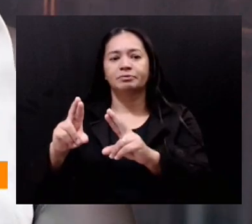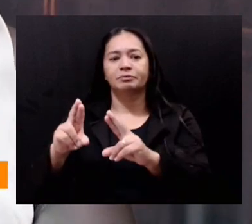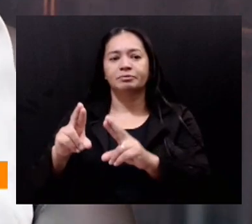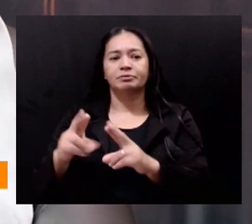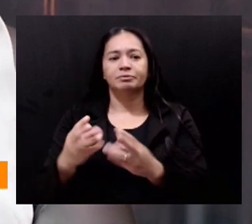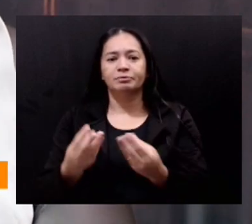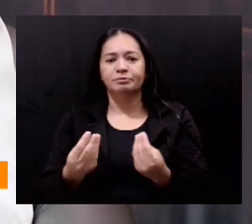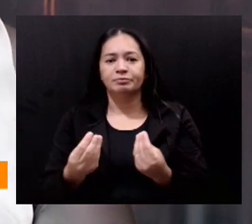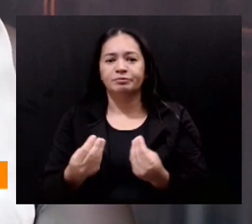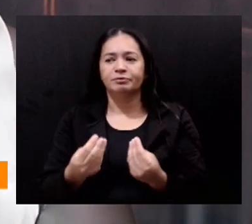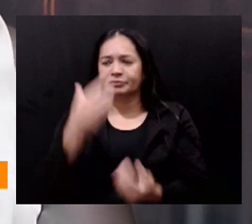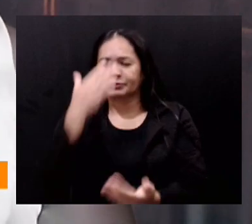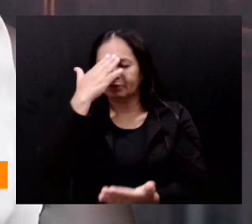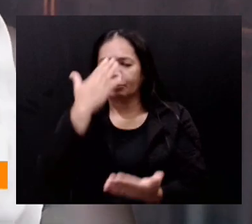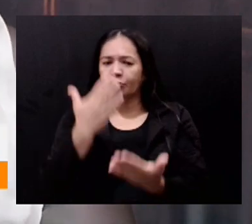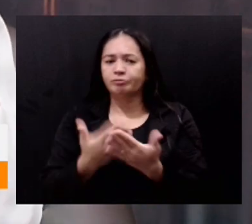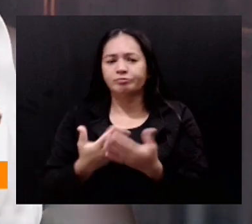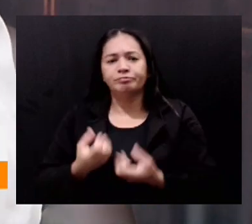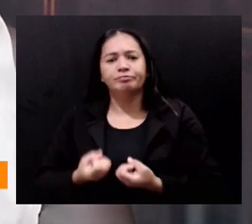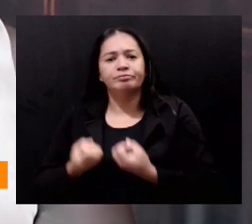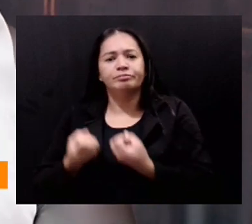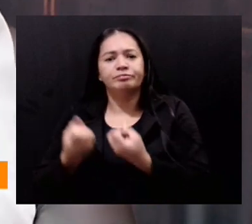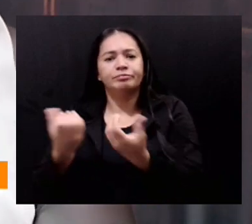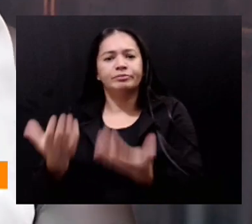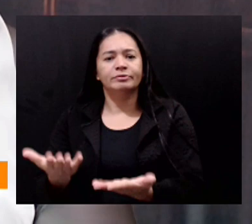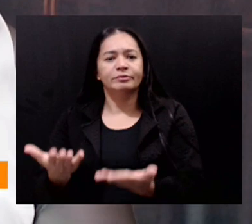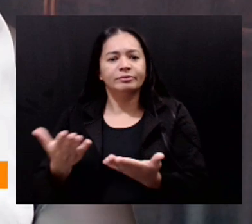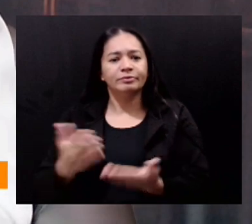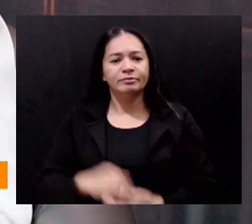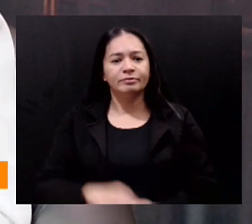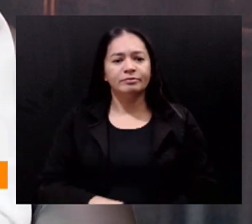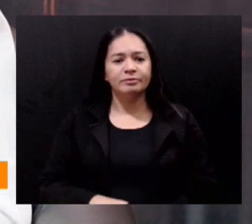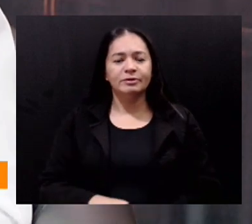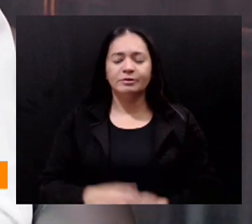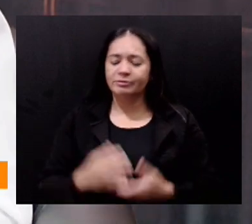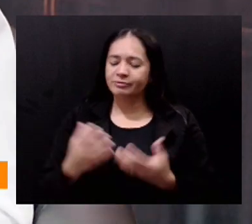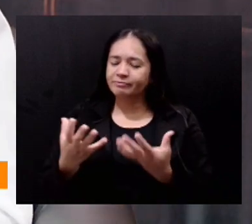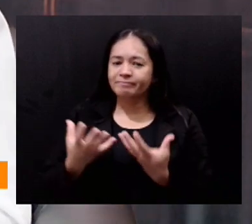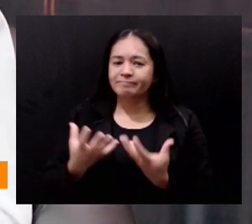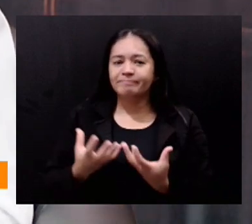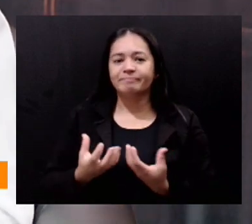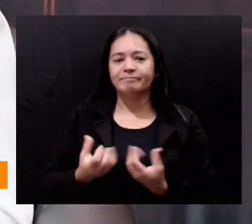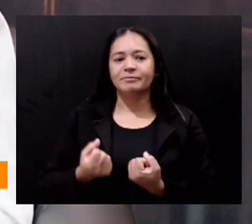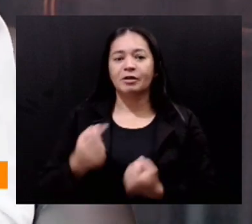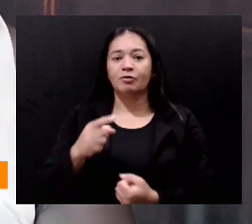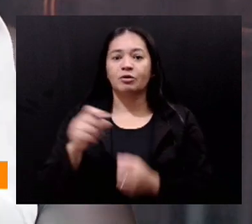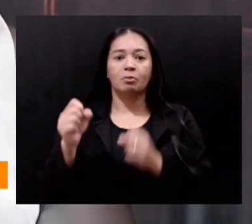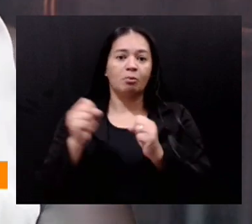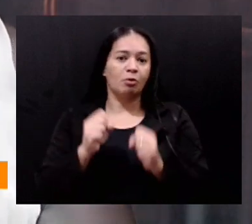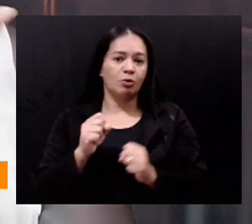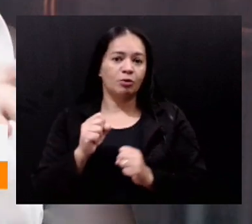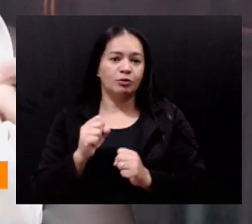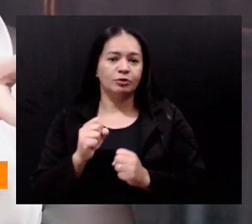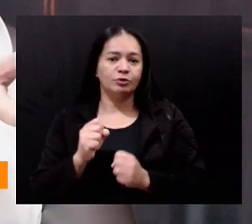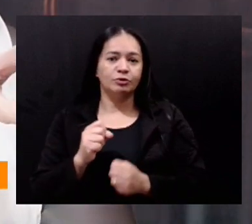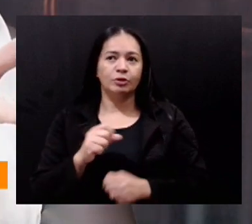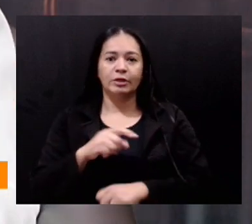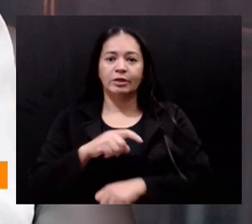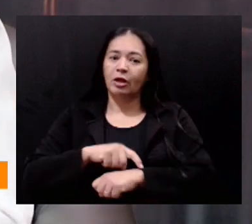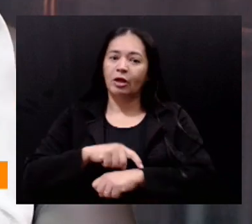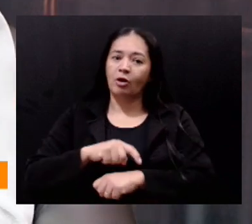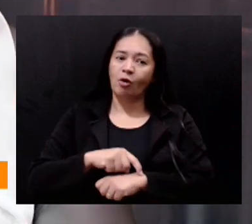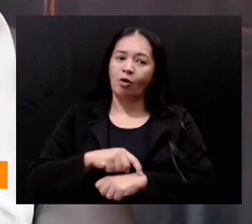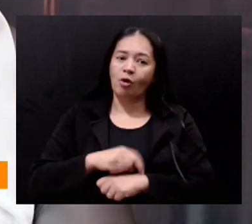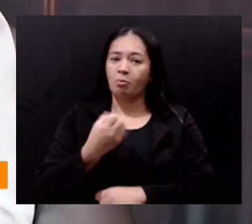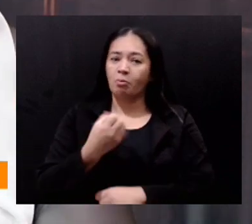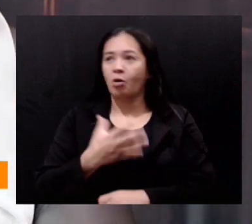confiança, que acolhe, né, que você pode contar nos momentos tanto bons como os ruins,